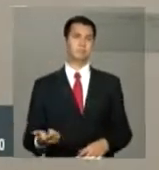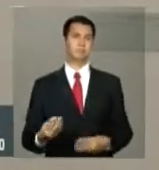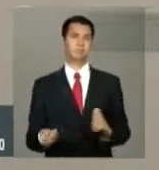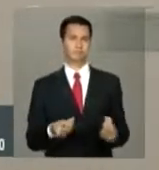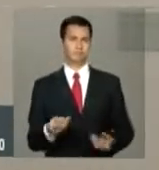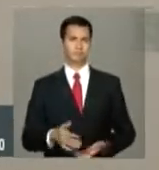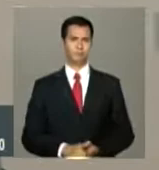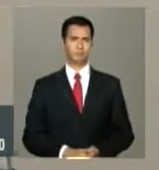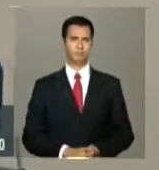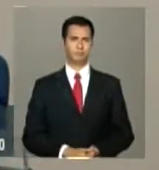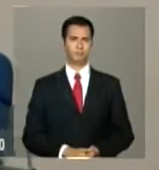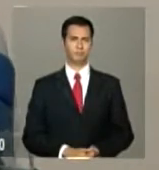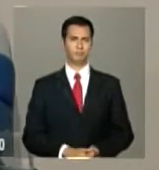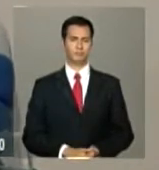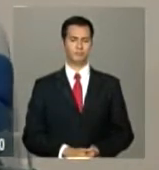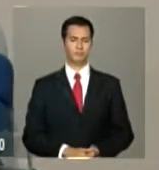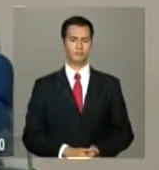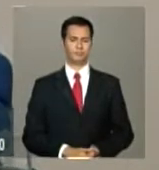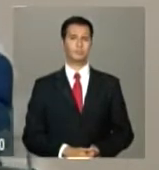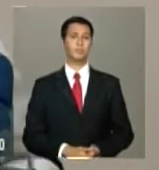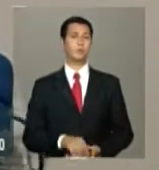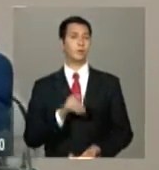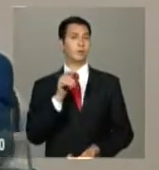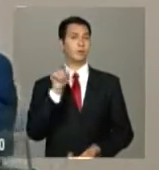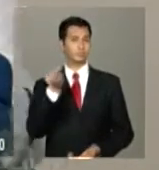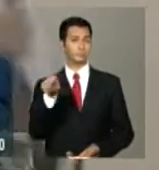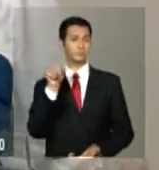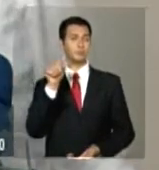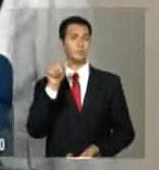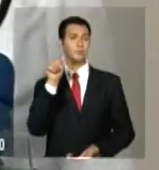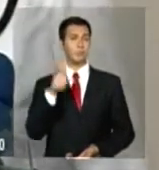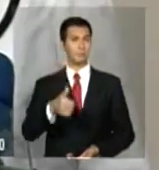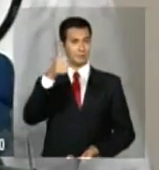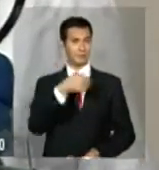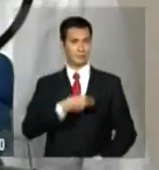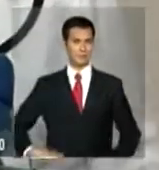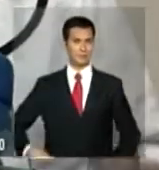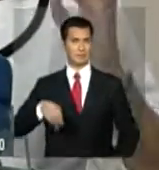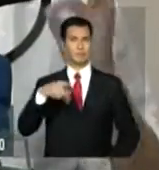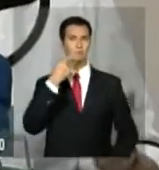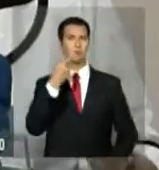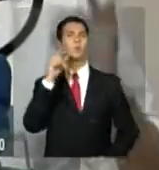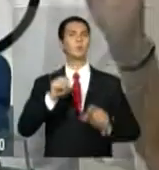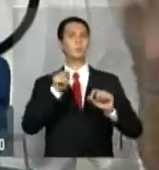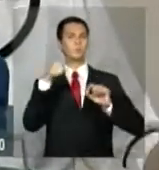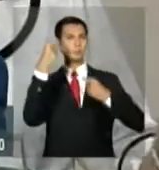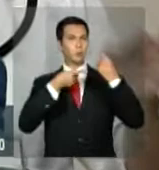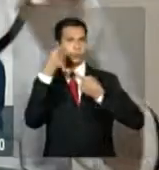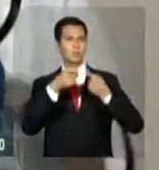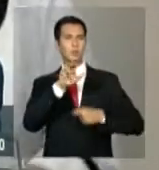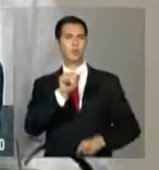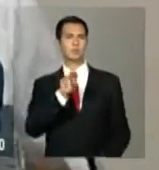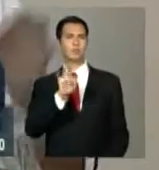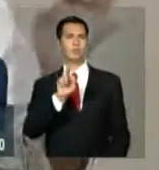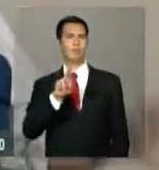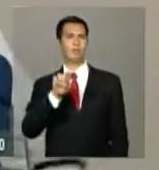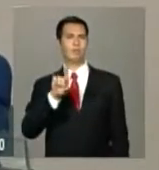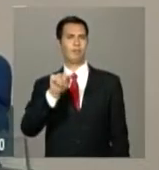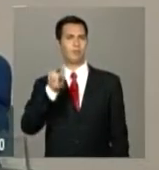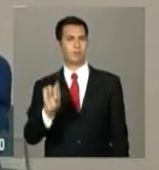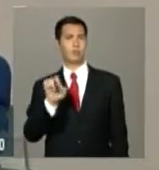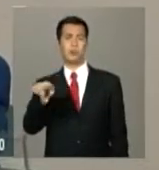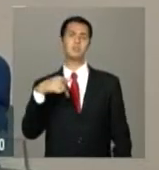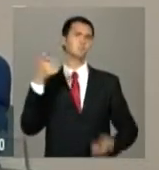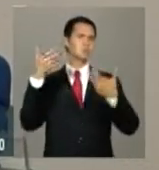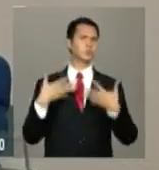é a austeridade? Não, ela não tocou numa fala desse jeito comigo. Ela falou da importância do crescimento, etc.